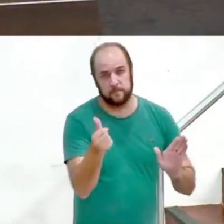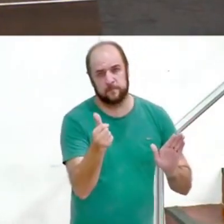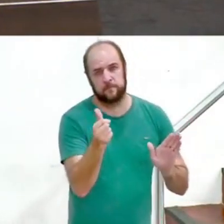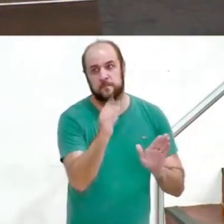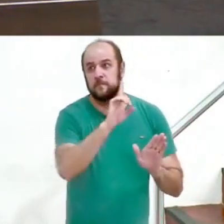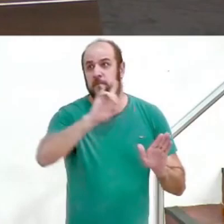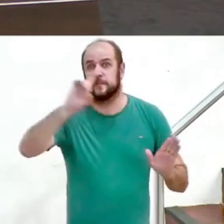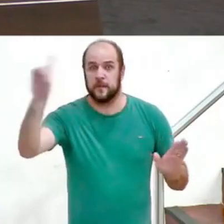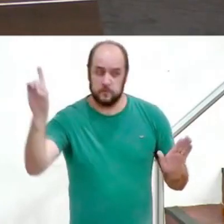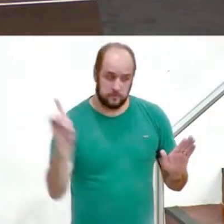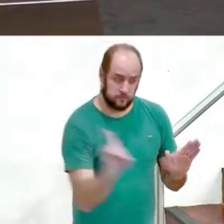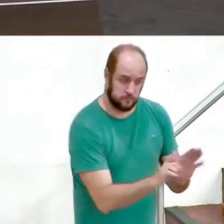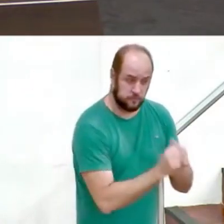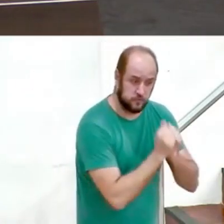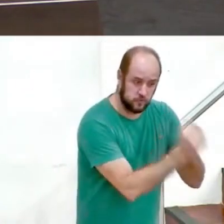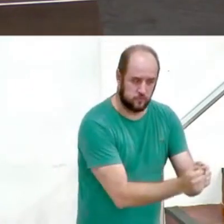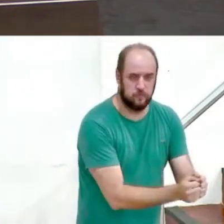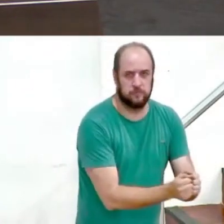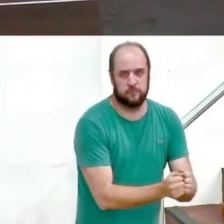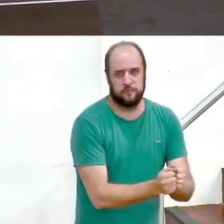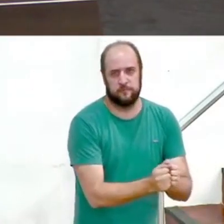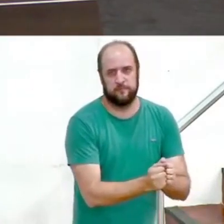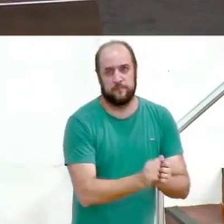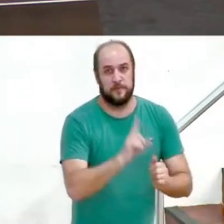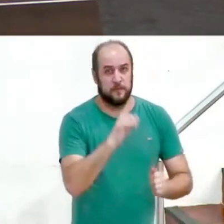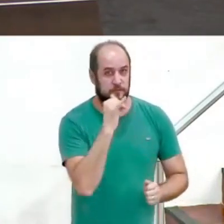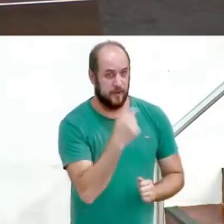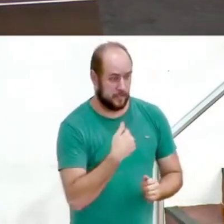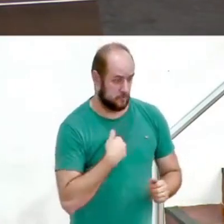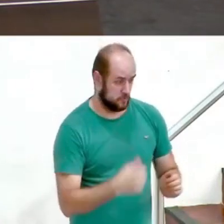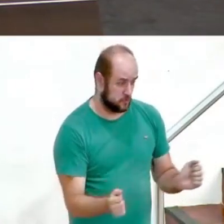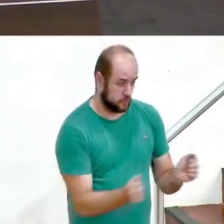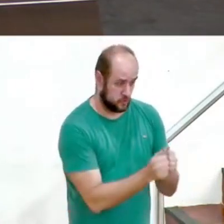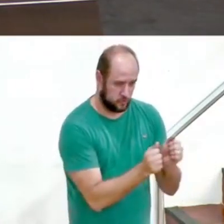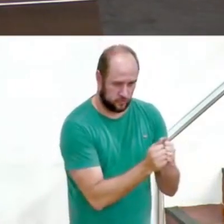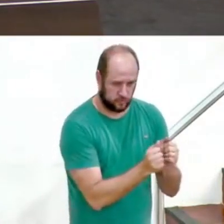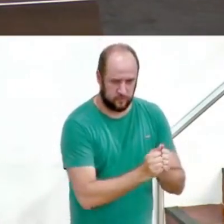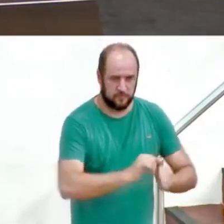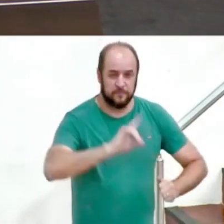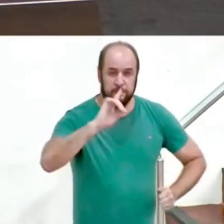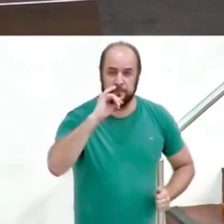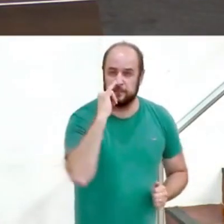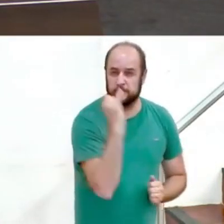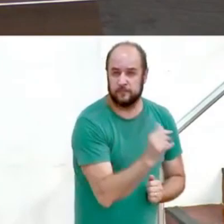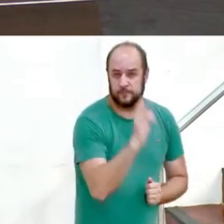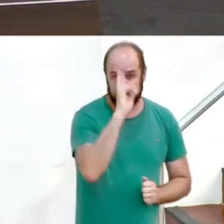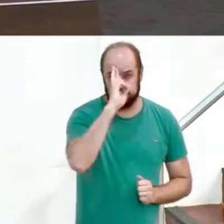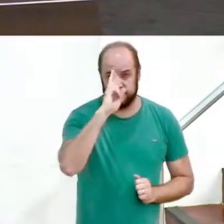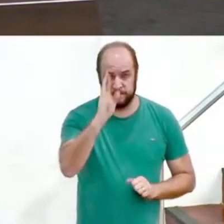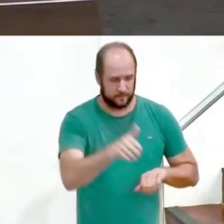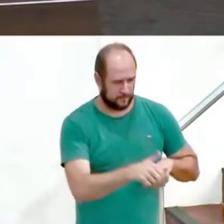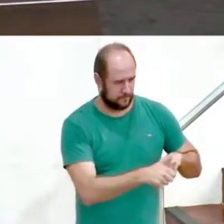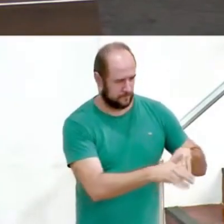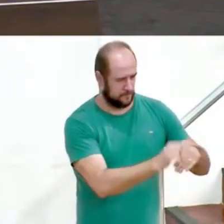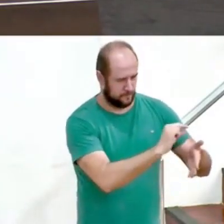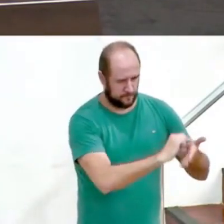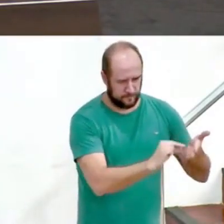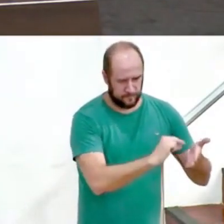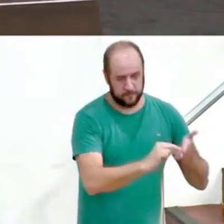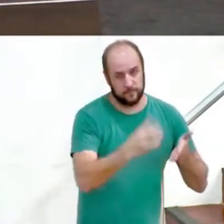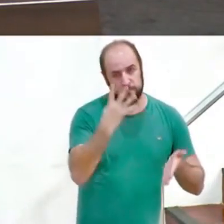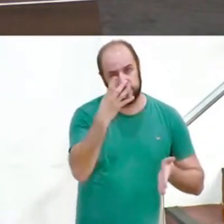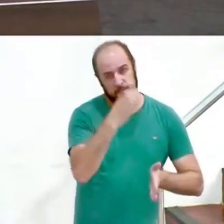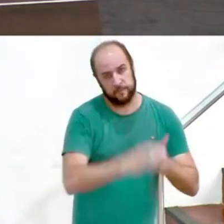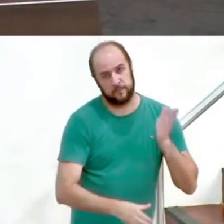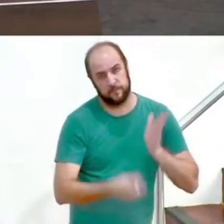Deus está com eles. Eu estou com vocês, diz o Senhor dos Exércitos, no versículo 4 do capítulo